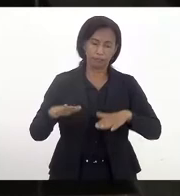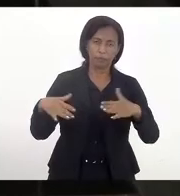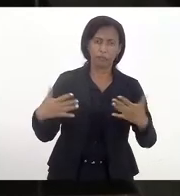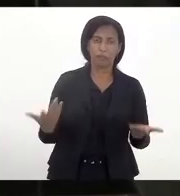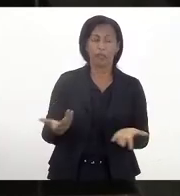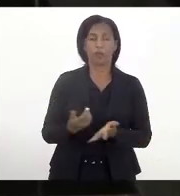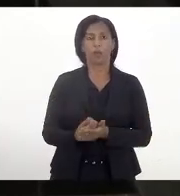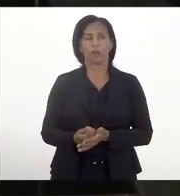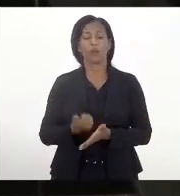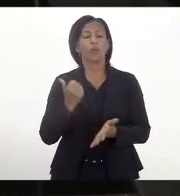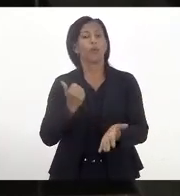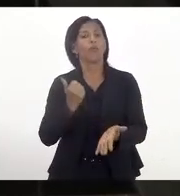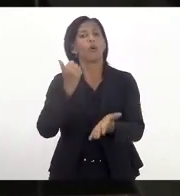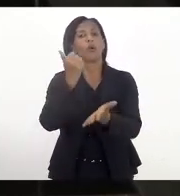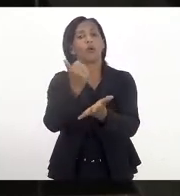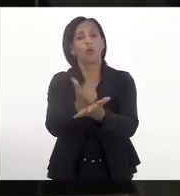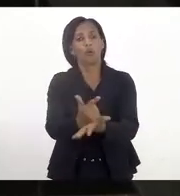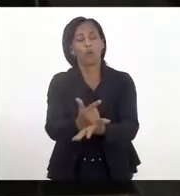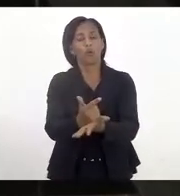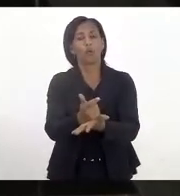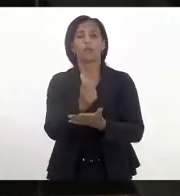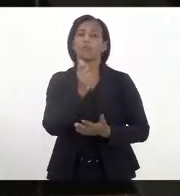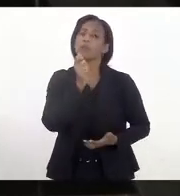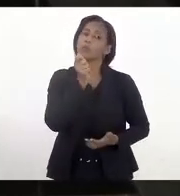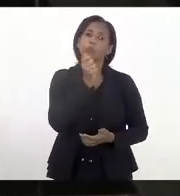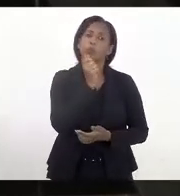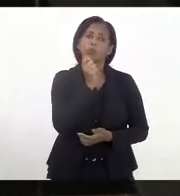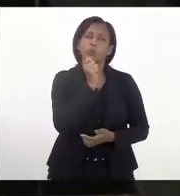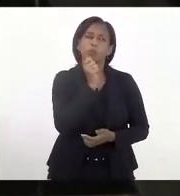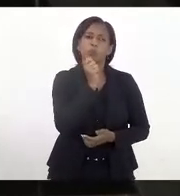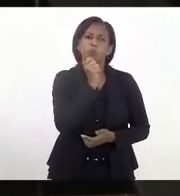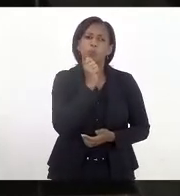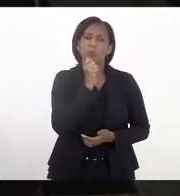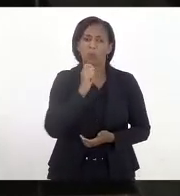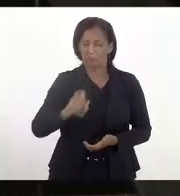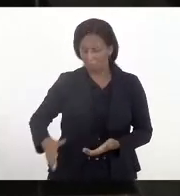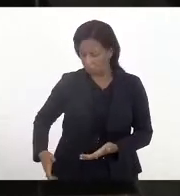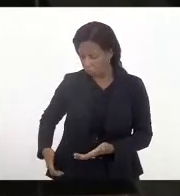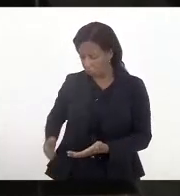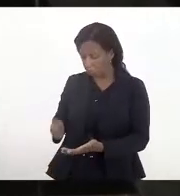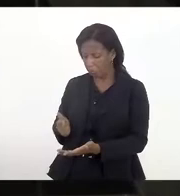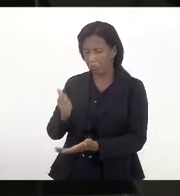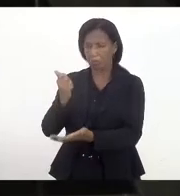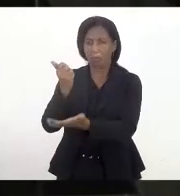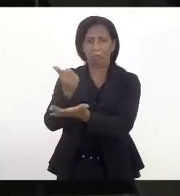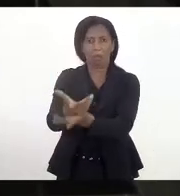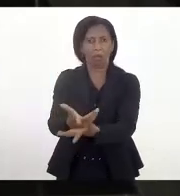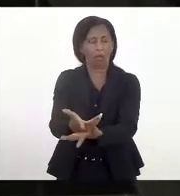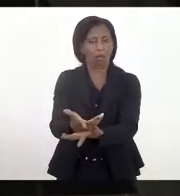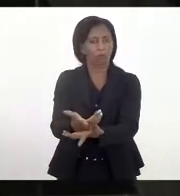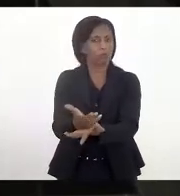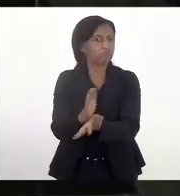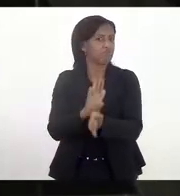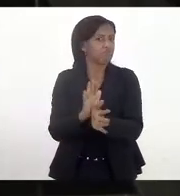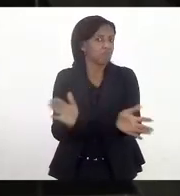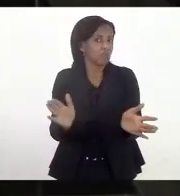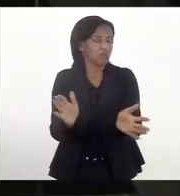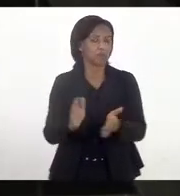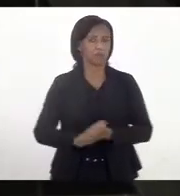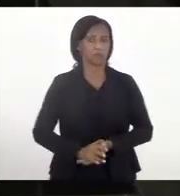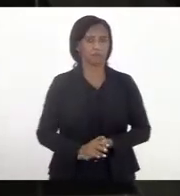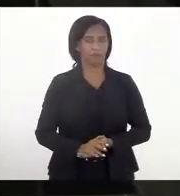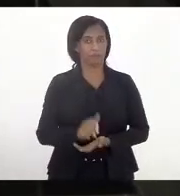sem que houvesse desembolso pecuniário o ato